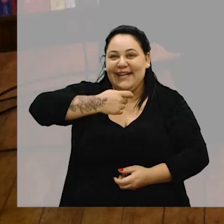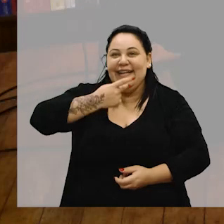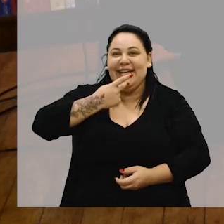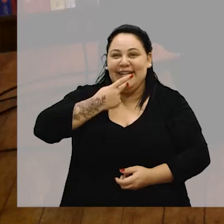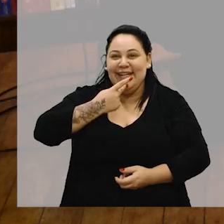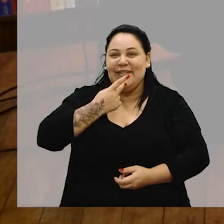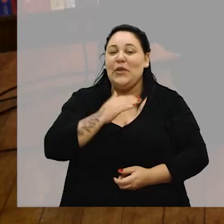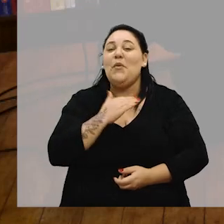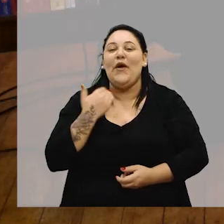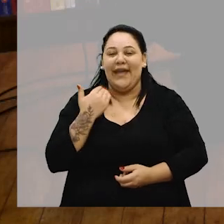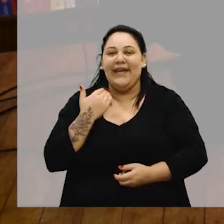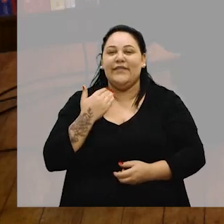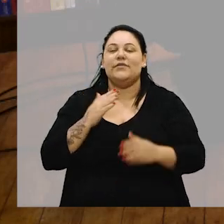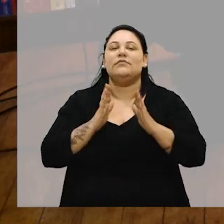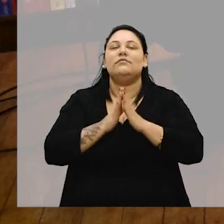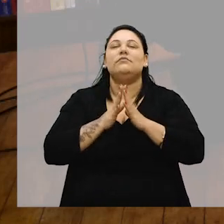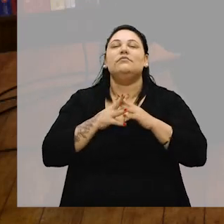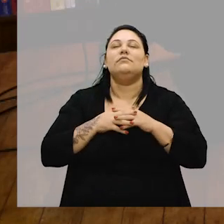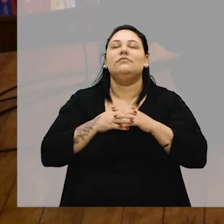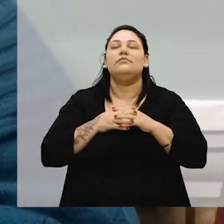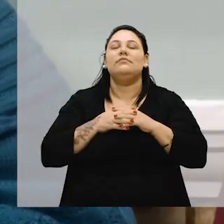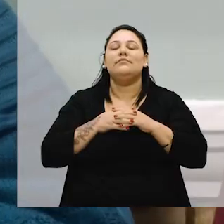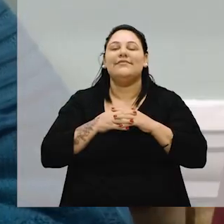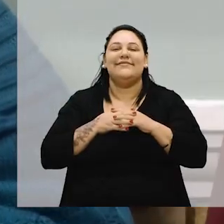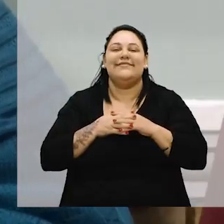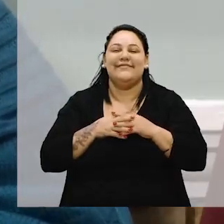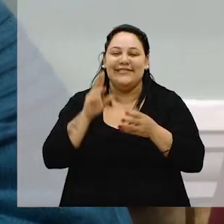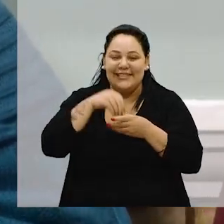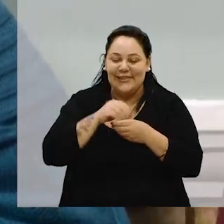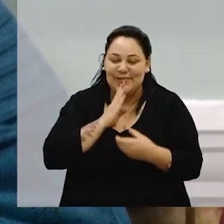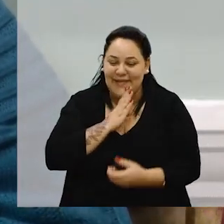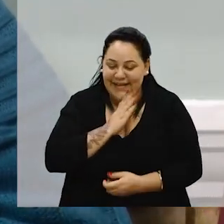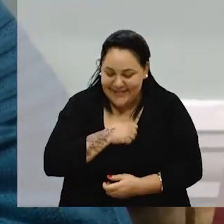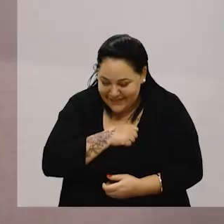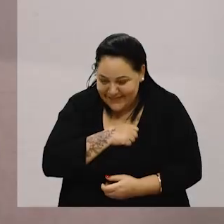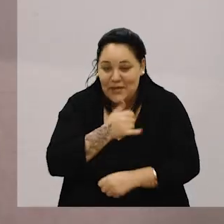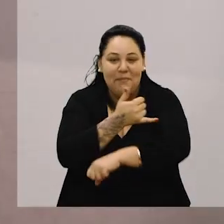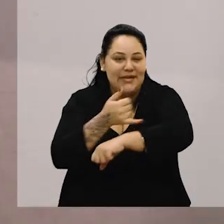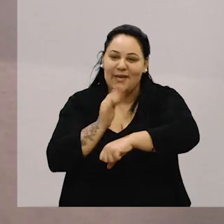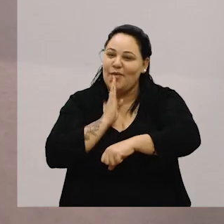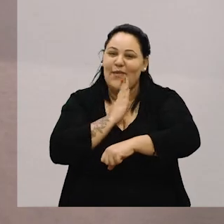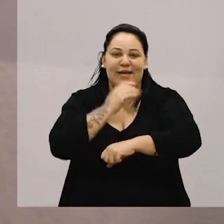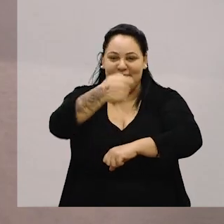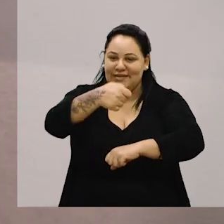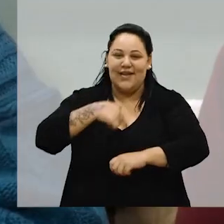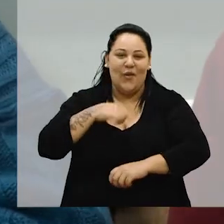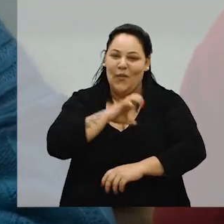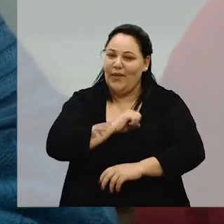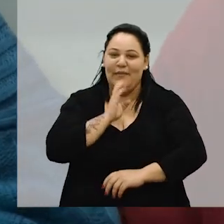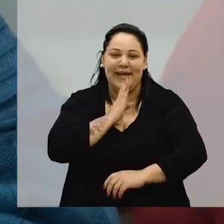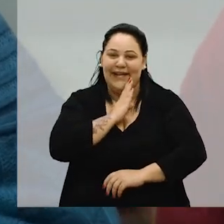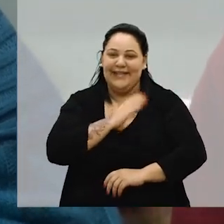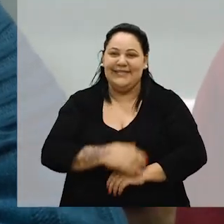nem vamos falar disso, né? Ué, mas tem que ser velado. Bom, eu posso não ser velado, então. Mas vou passar pelo bar.